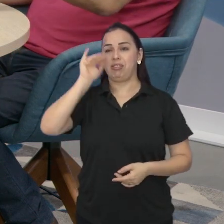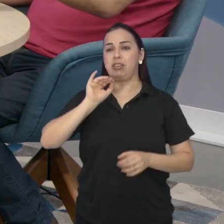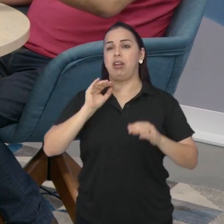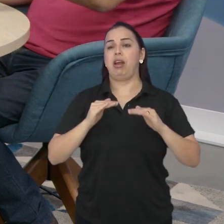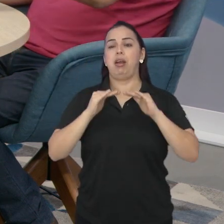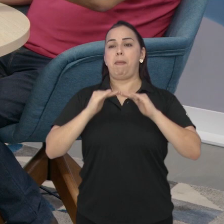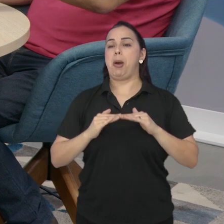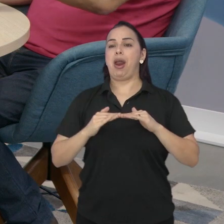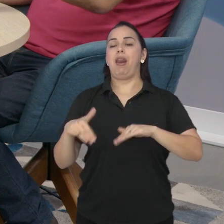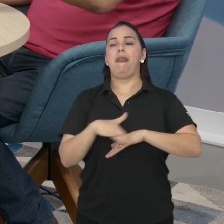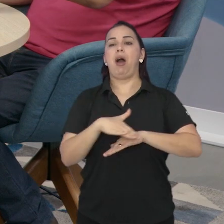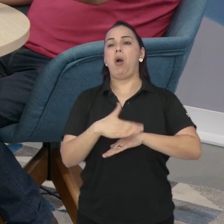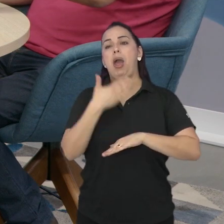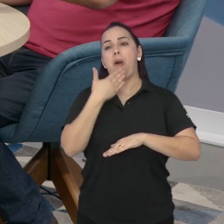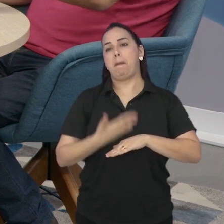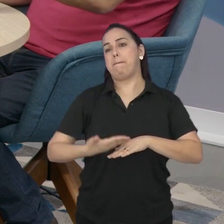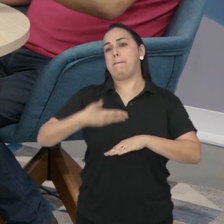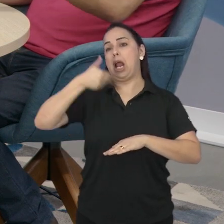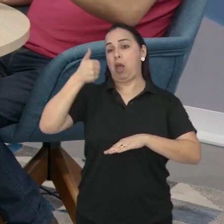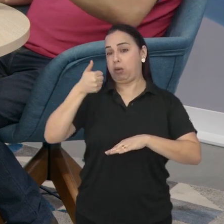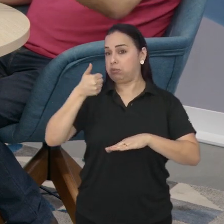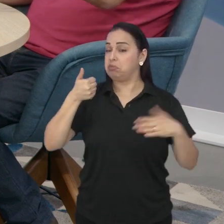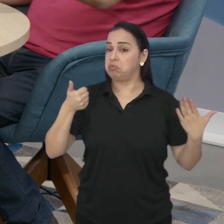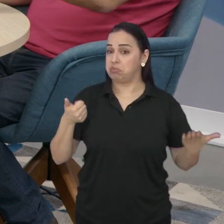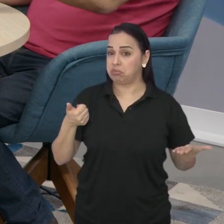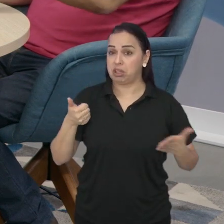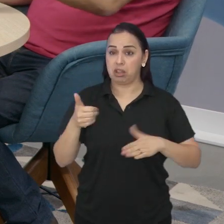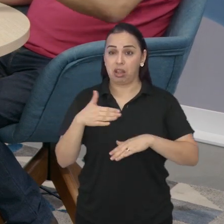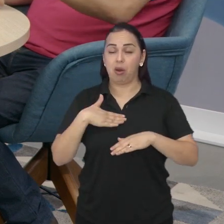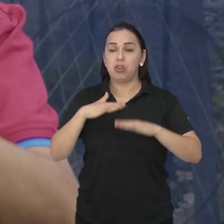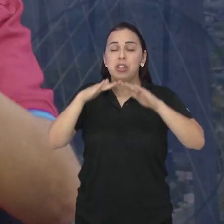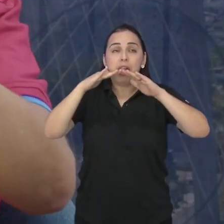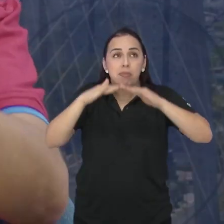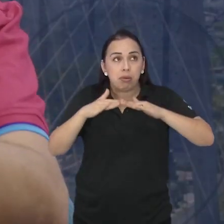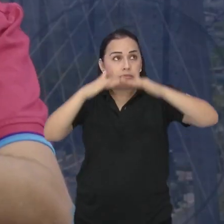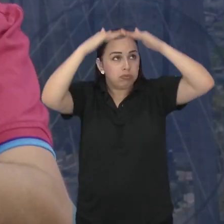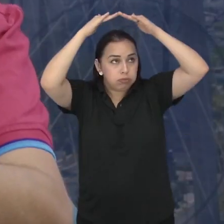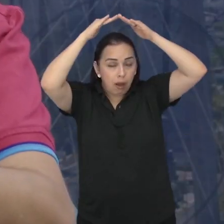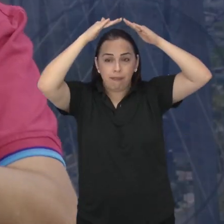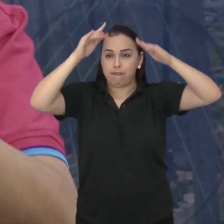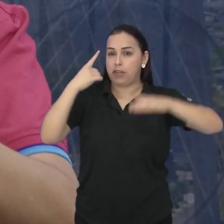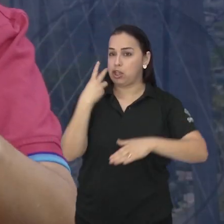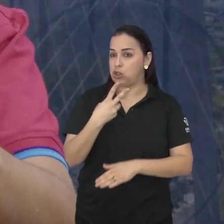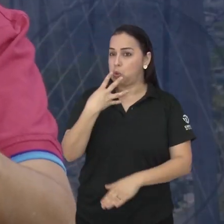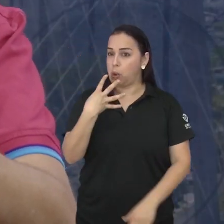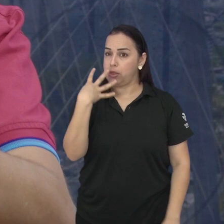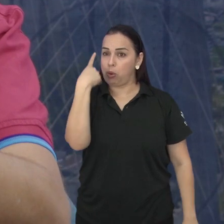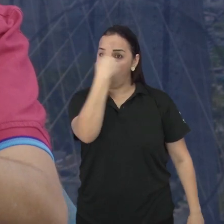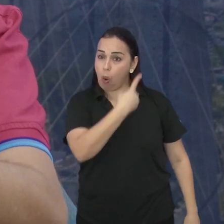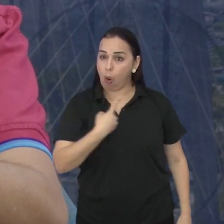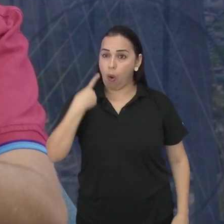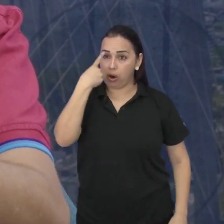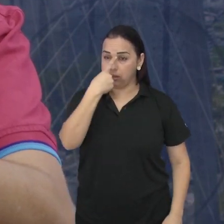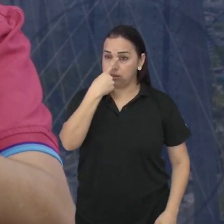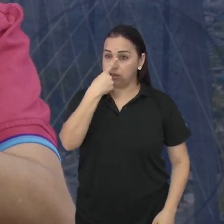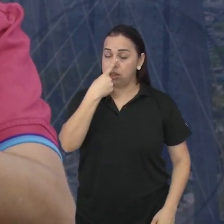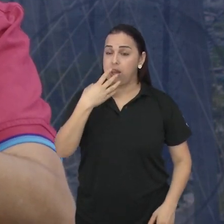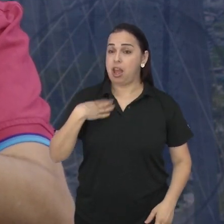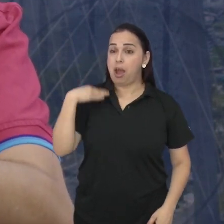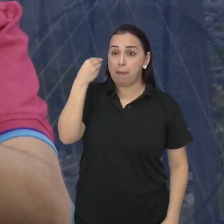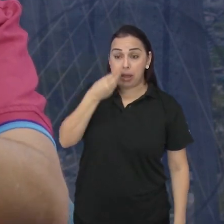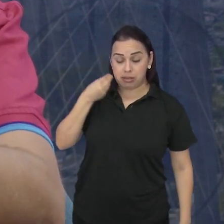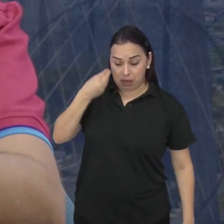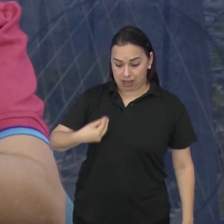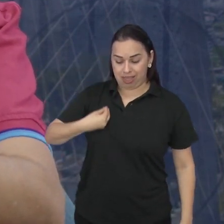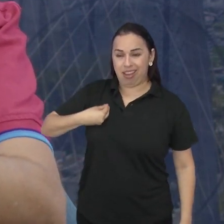que o espaço dela é a rua, é onde ela vive, é onde ela se instala 24 horas. Ela faz da